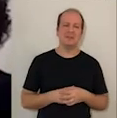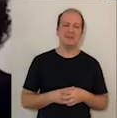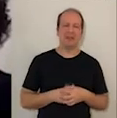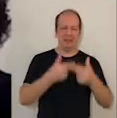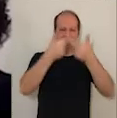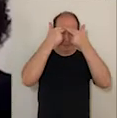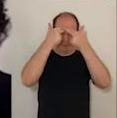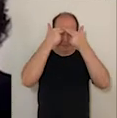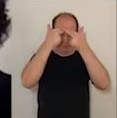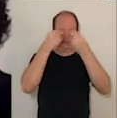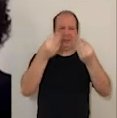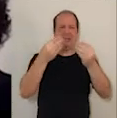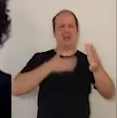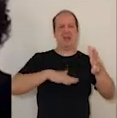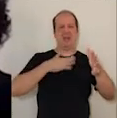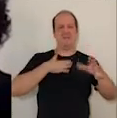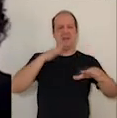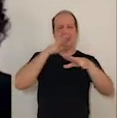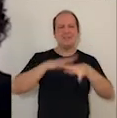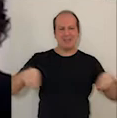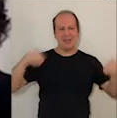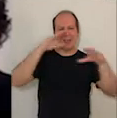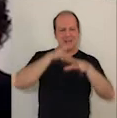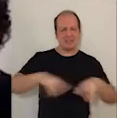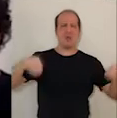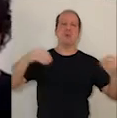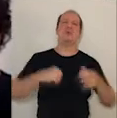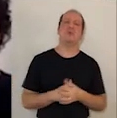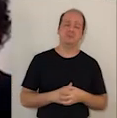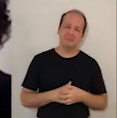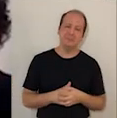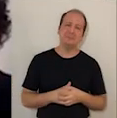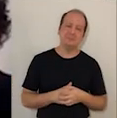Ele sarou! Não. Ele sarou!